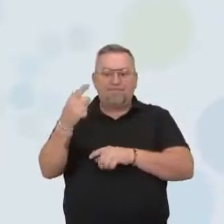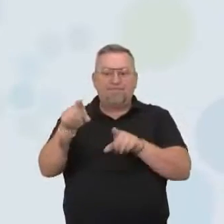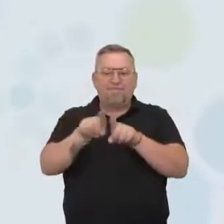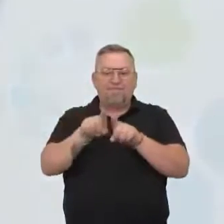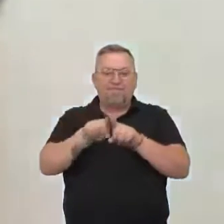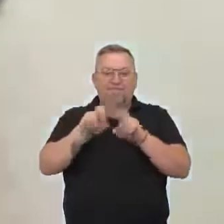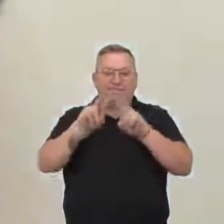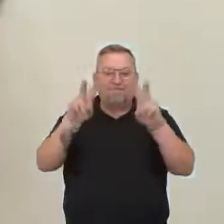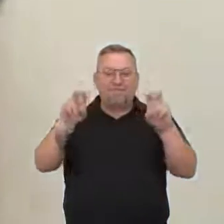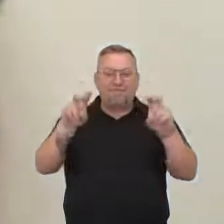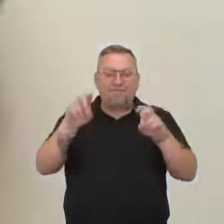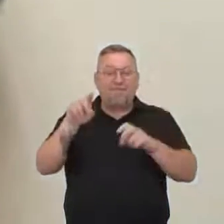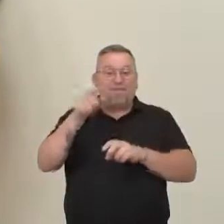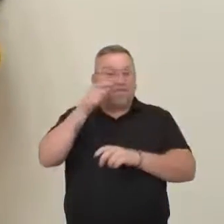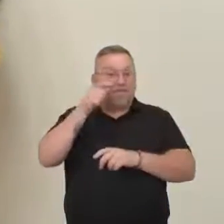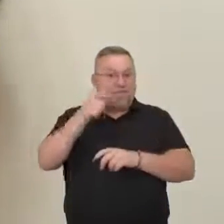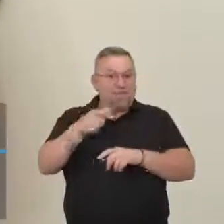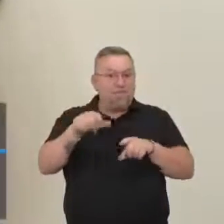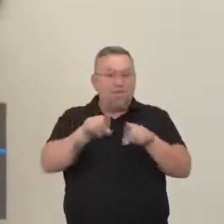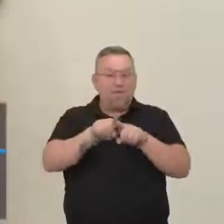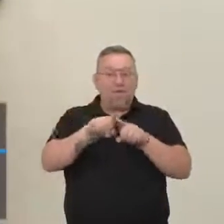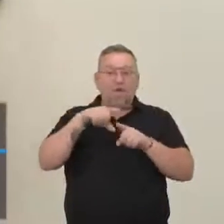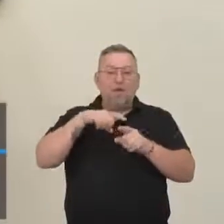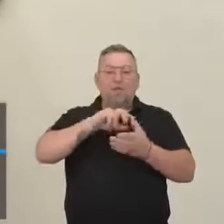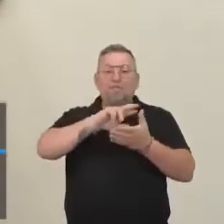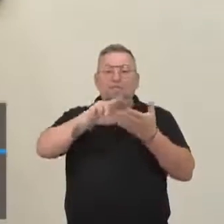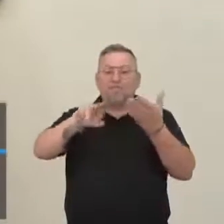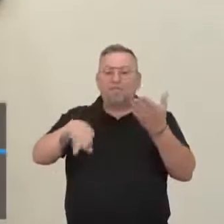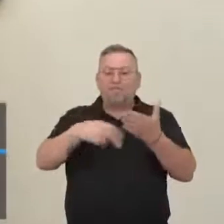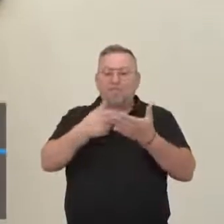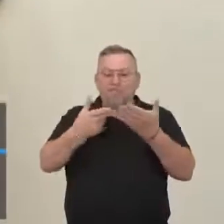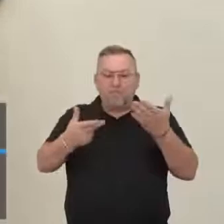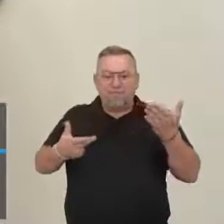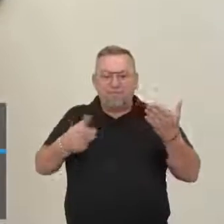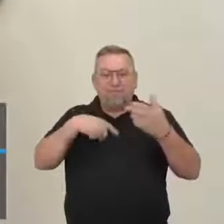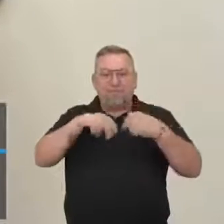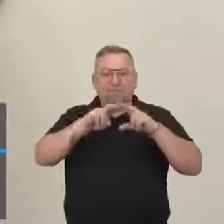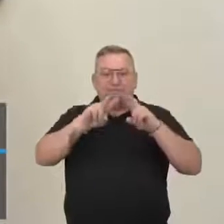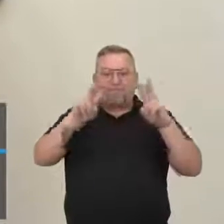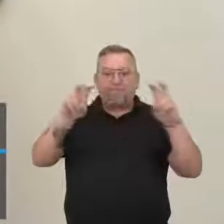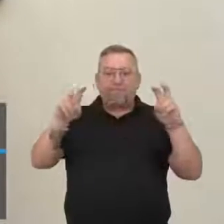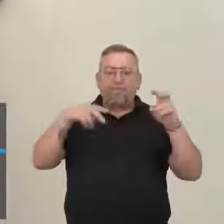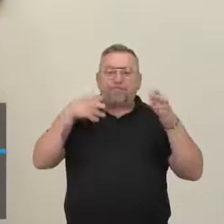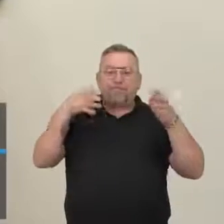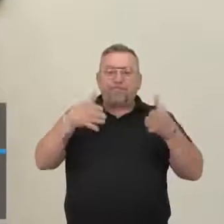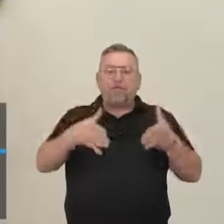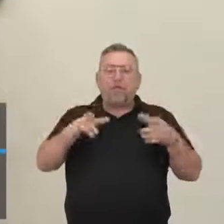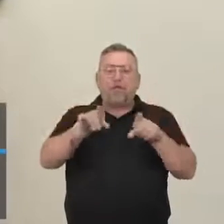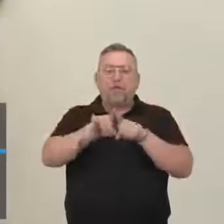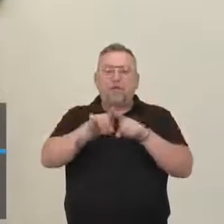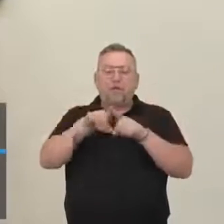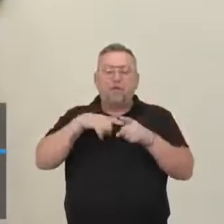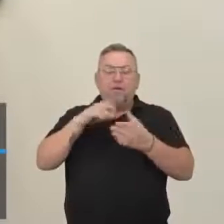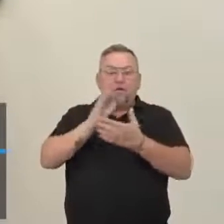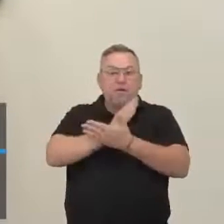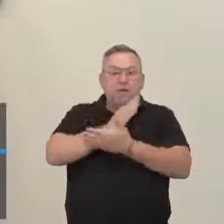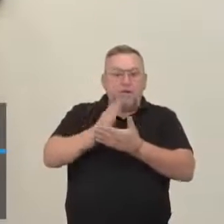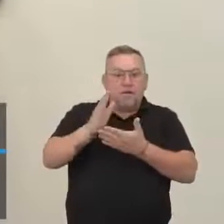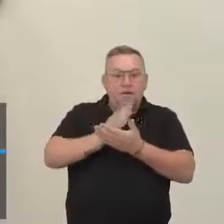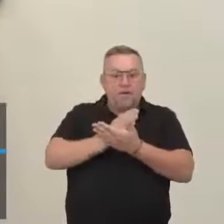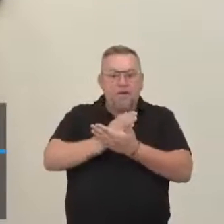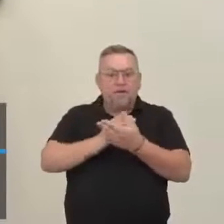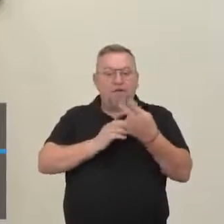assunto ele é extremamente interessante e tem diversos, né, temas aí para ser abordados, né? Nós vamos dividir essa aula